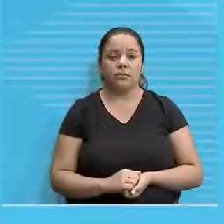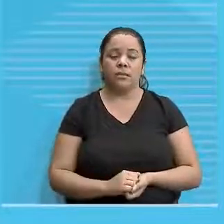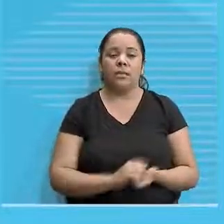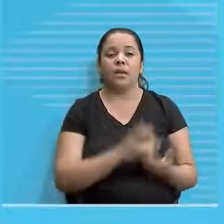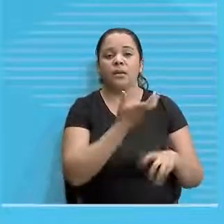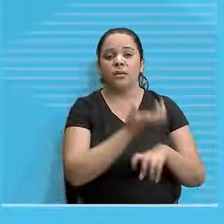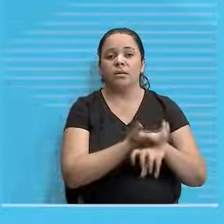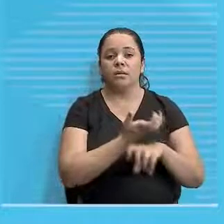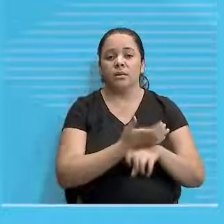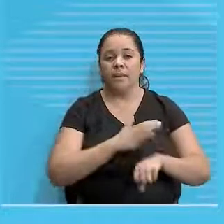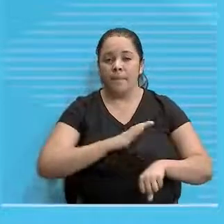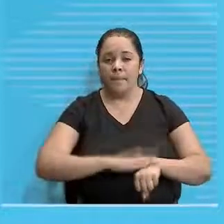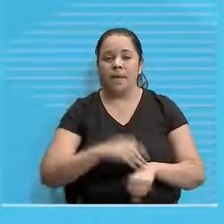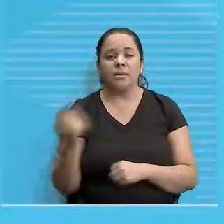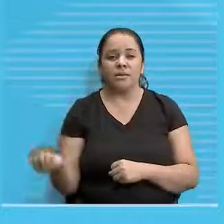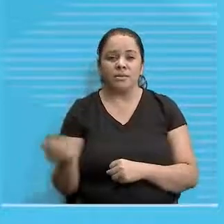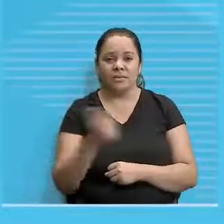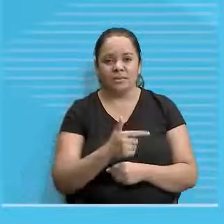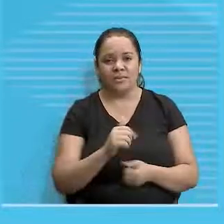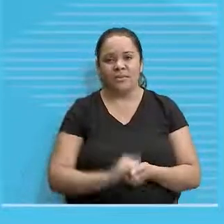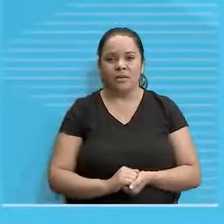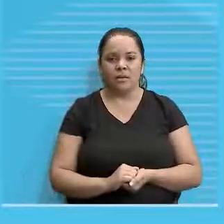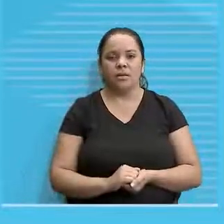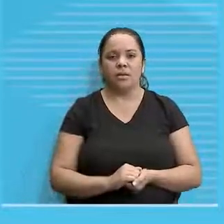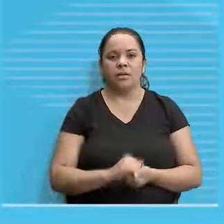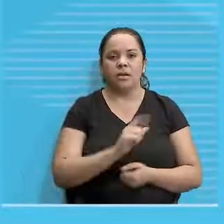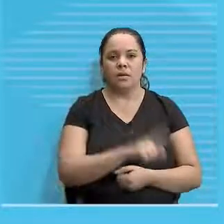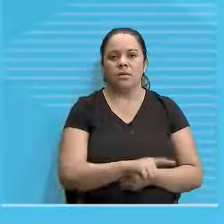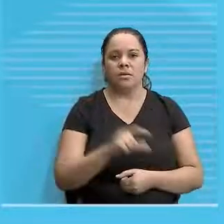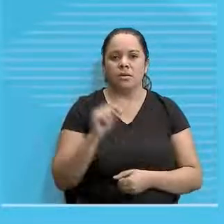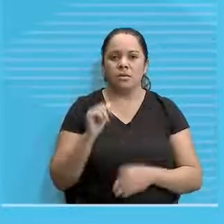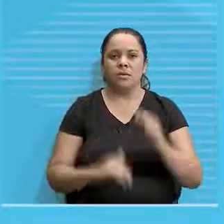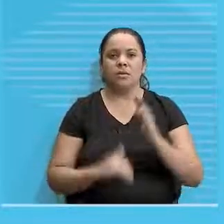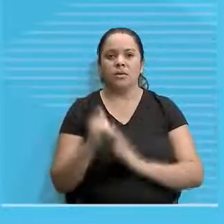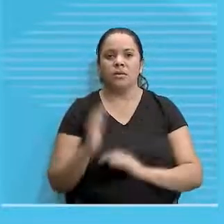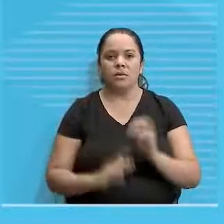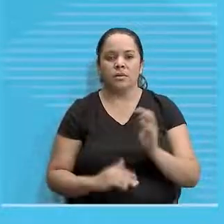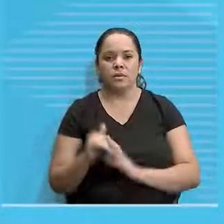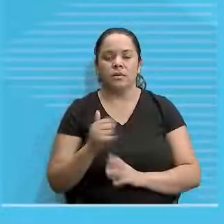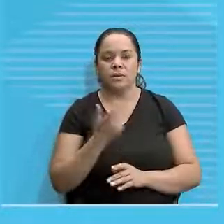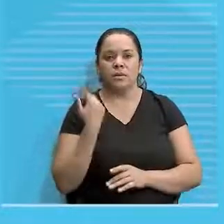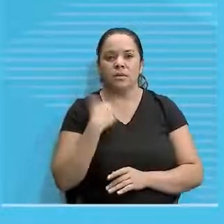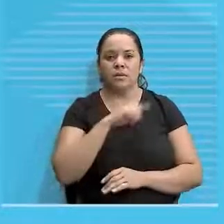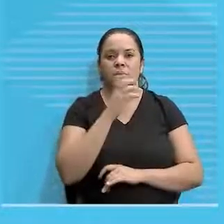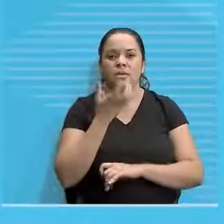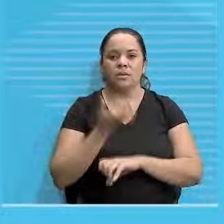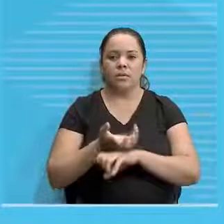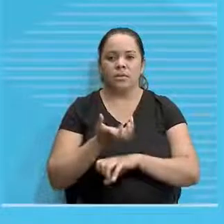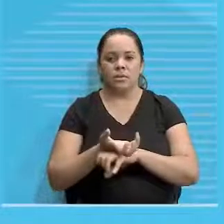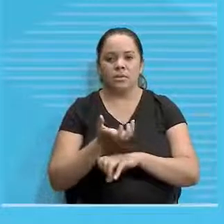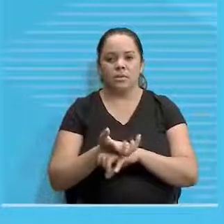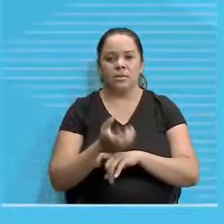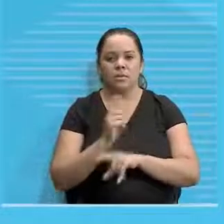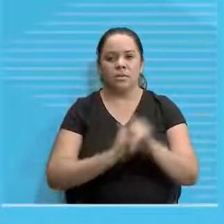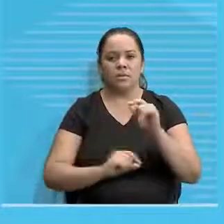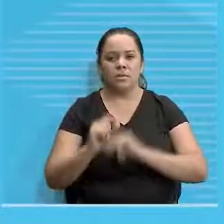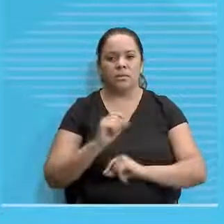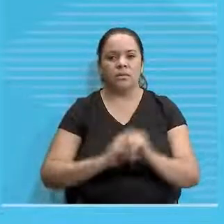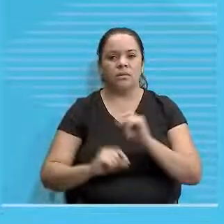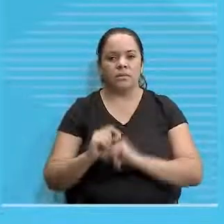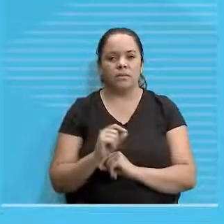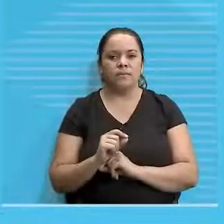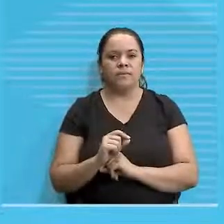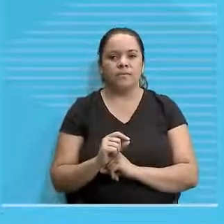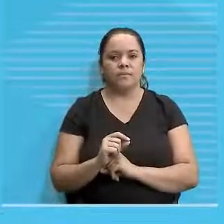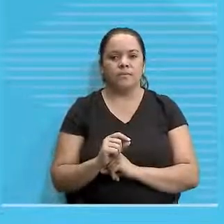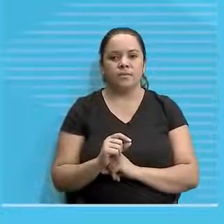muito além de uma escolha profissional. Nós sabemos que a nossa disciplina, ela de fato é uma disciplina que faz a